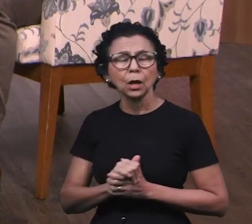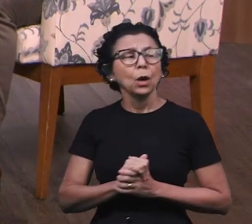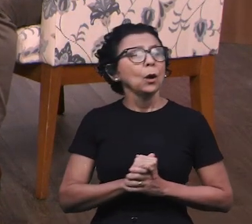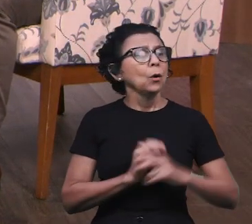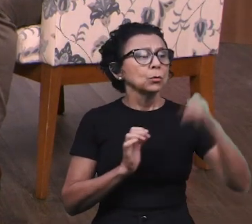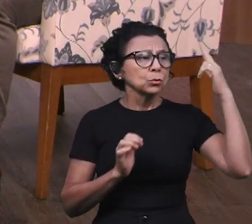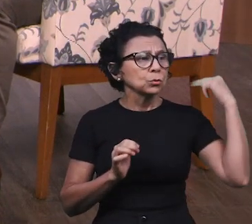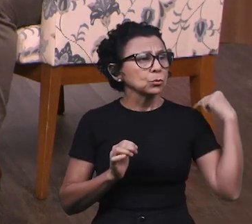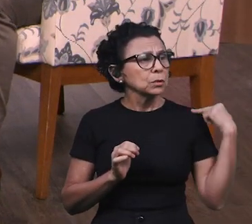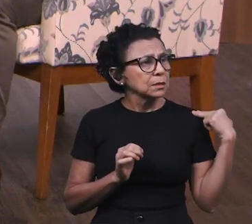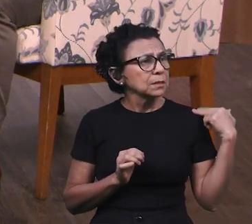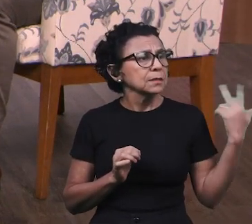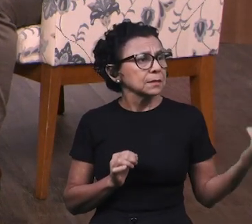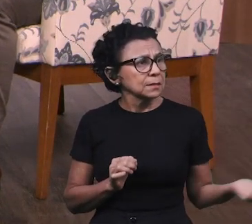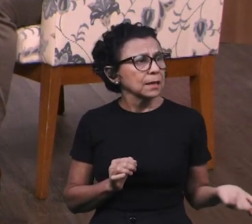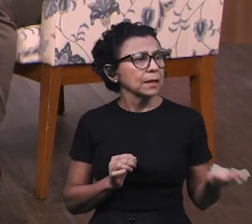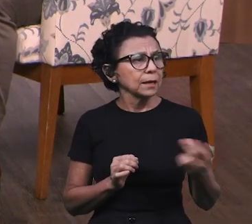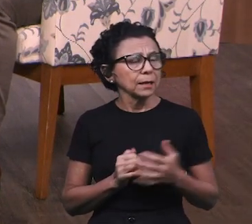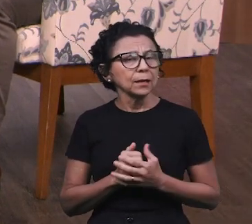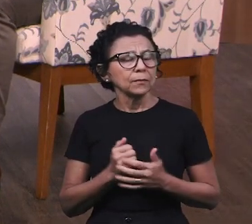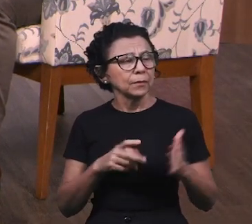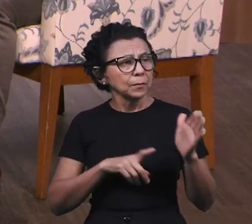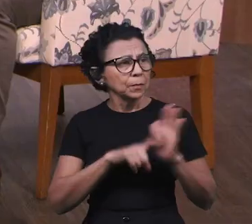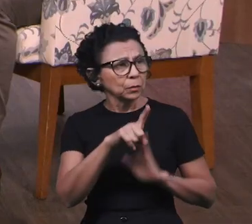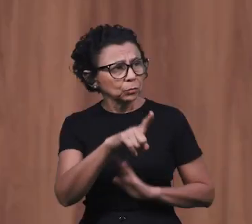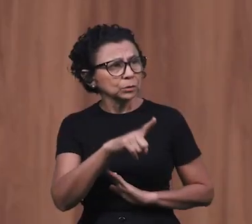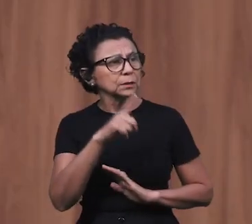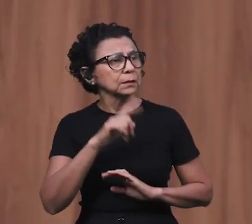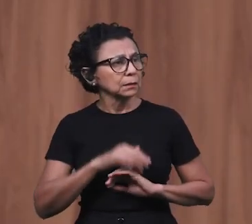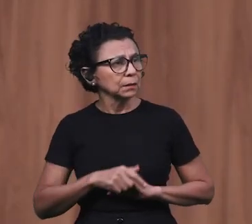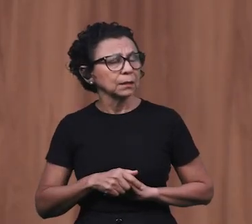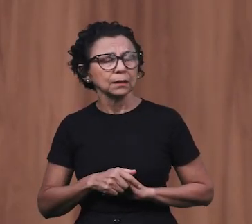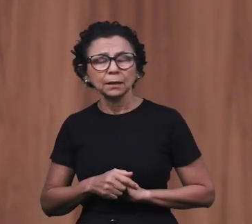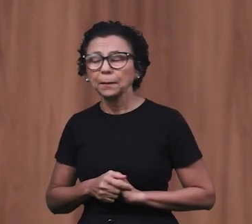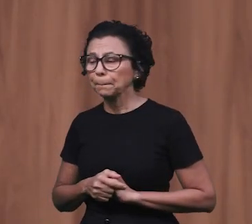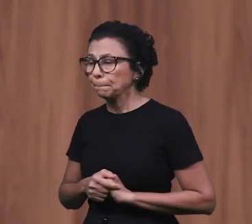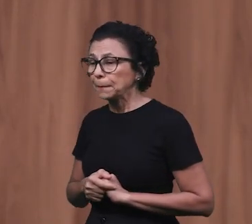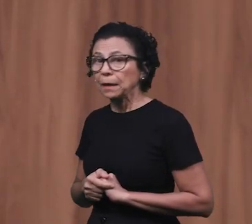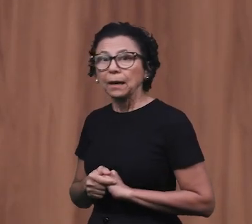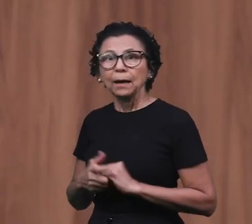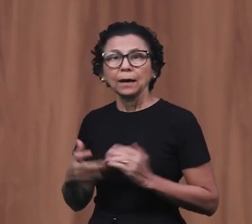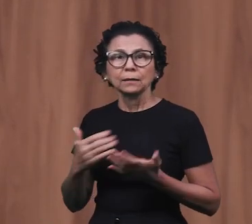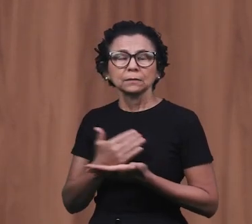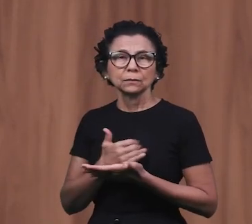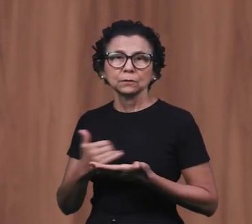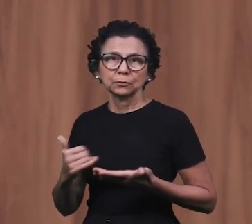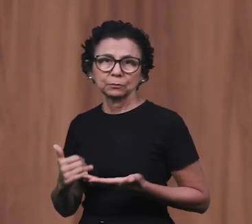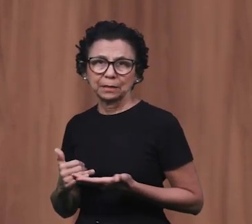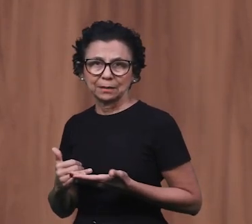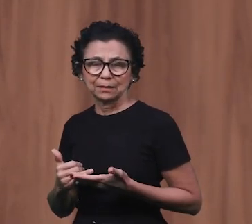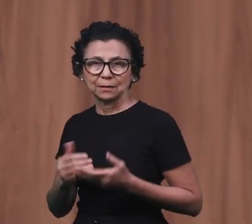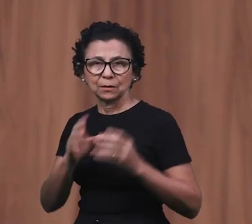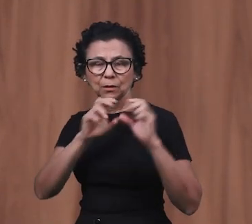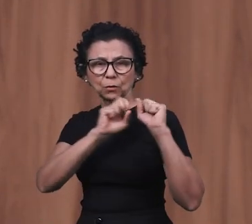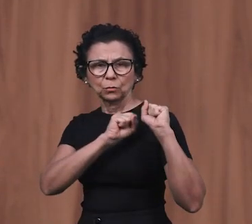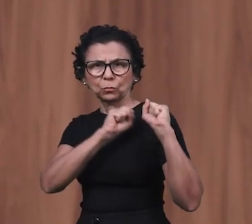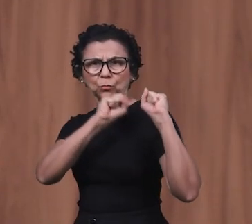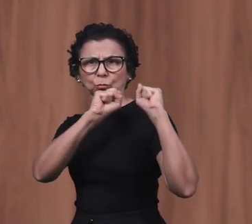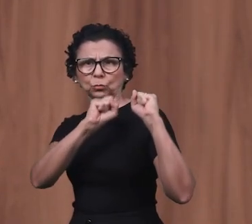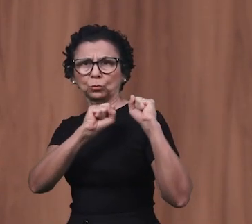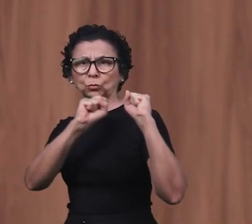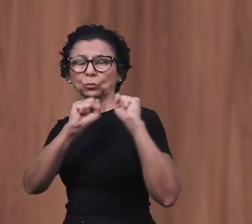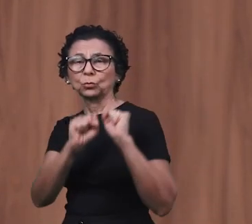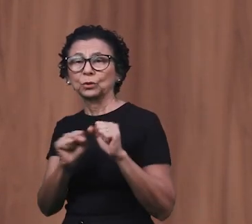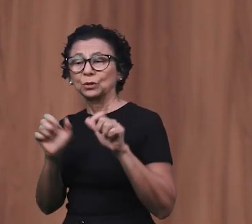gente honesta, o governador já pôde testemunhar, ele interrogou a nós. É maravilhoso. Né? Mas agora eles iniciam ali